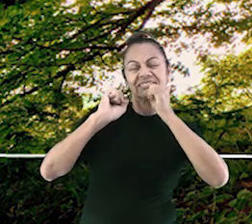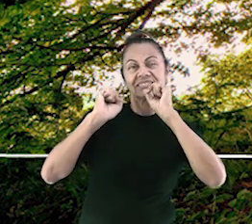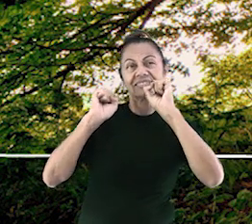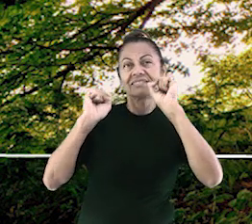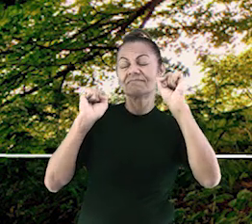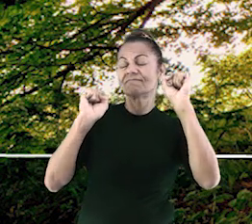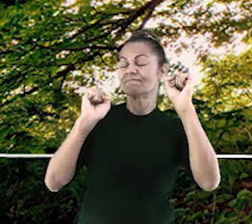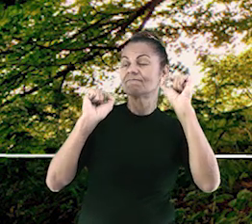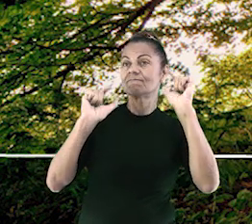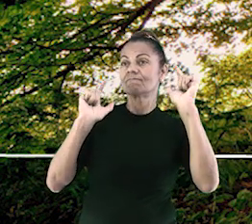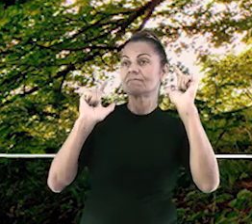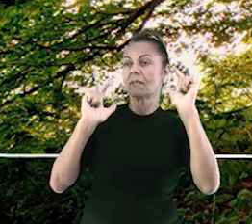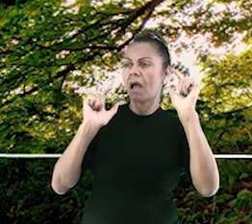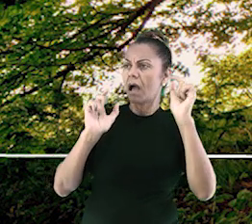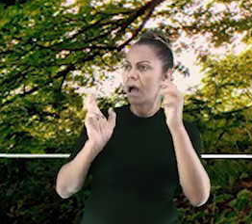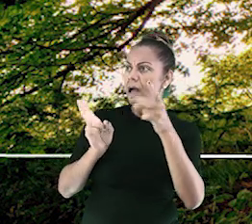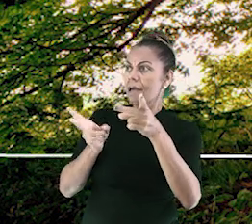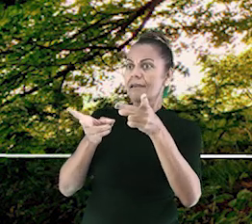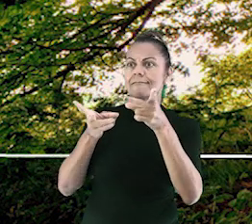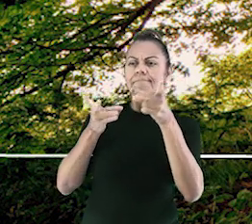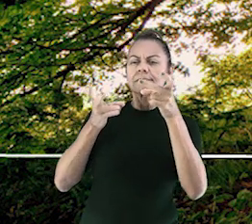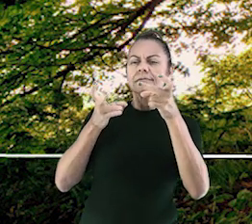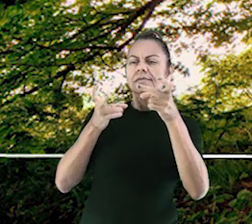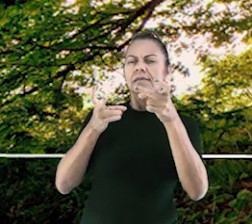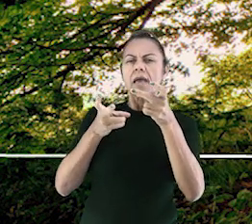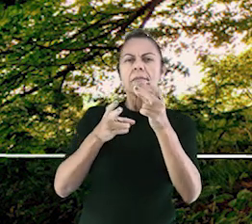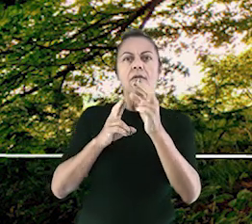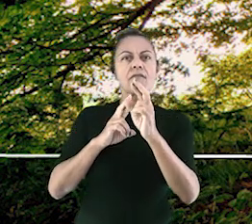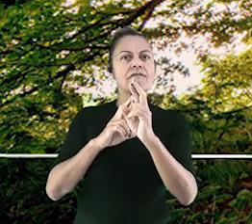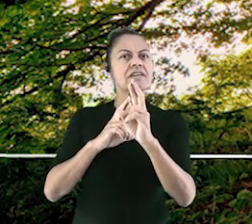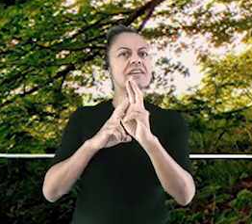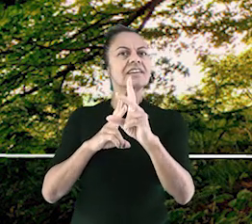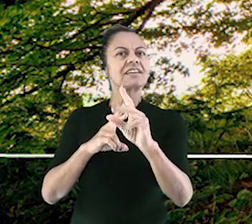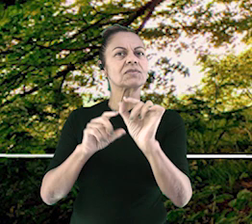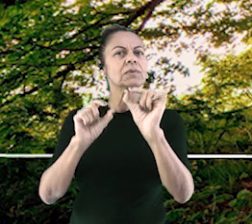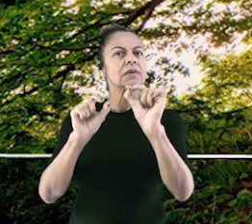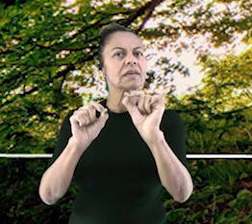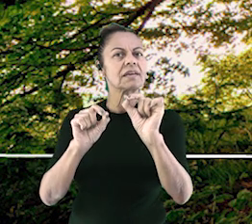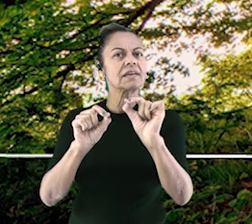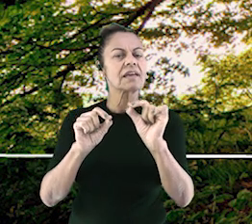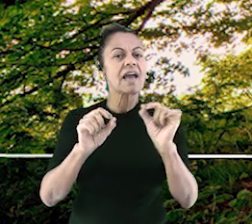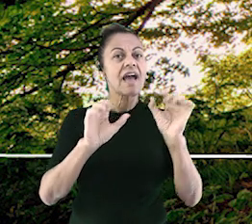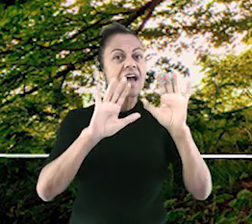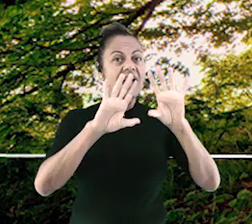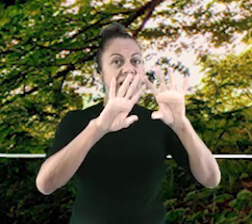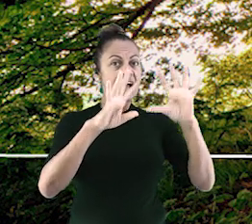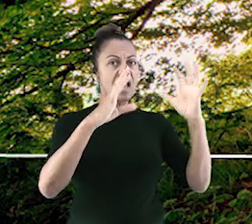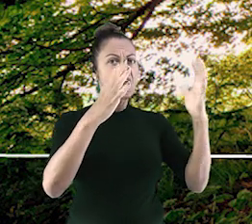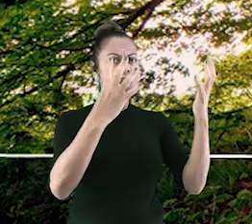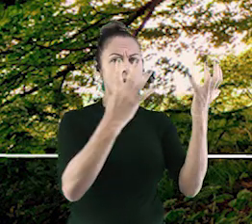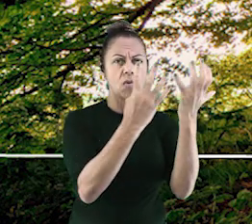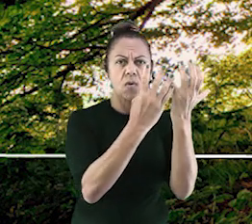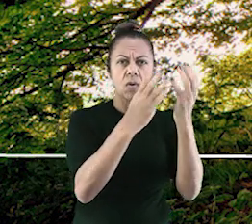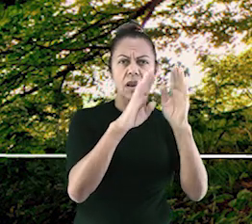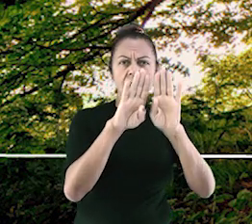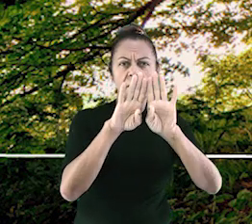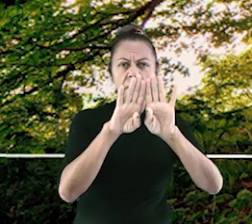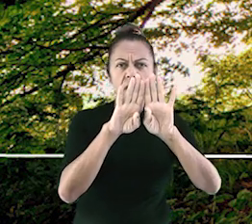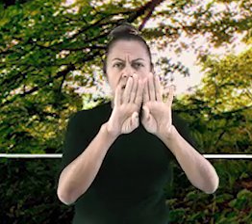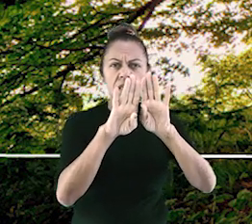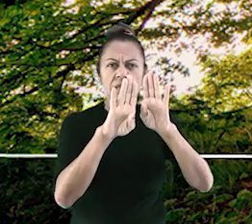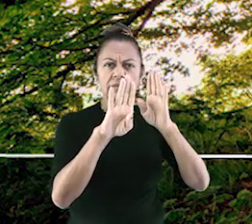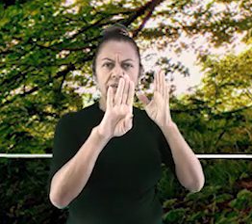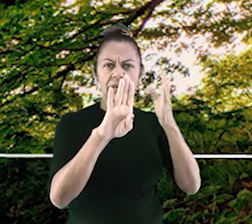acordando, percebeu algo diferente. Verdade! Percebeu que a porta da sua